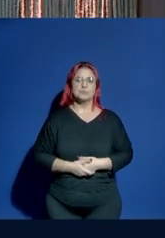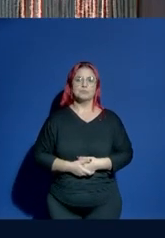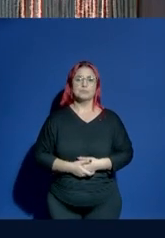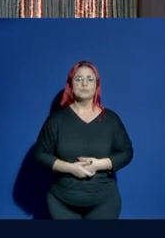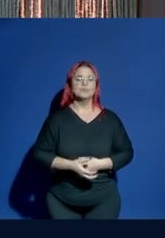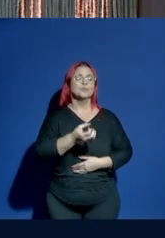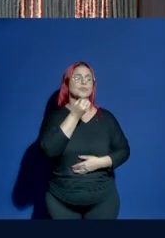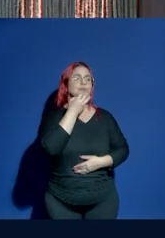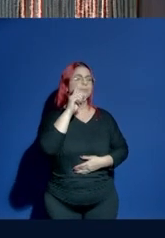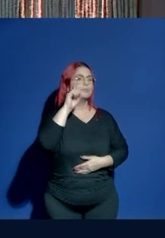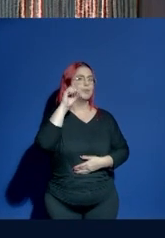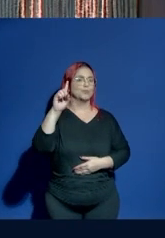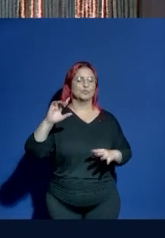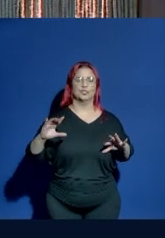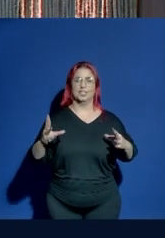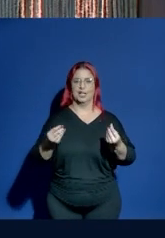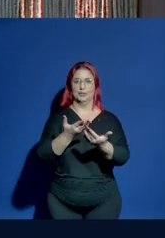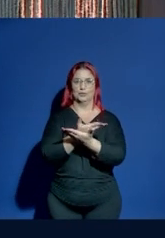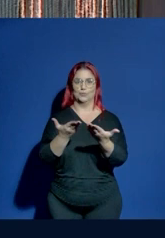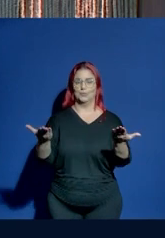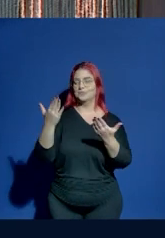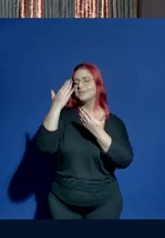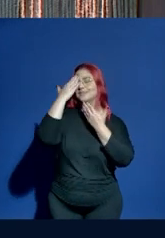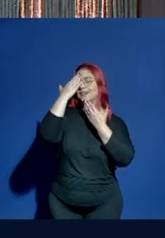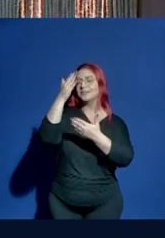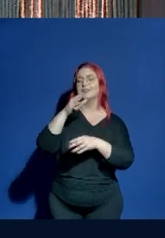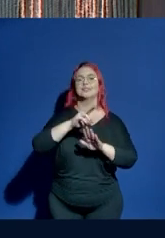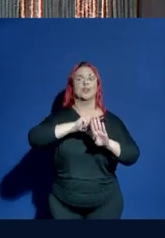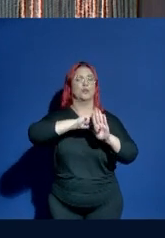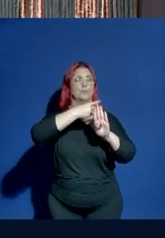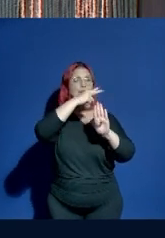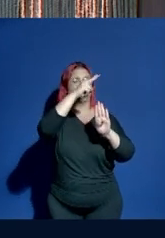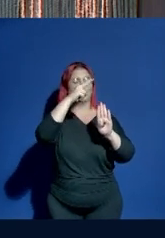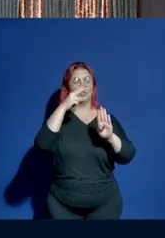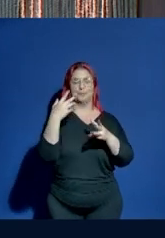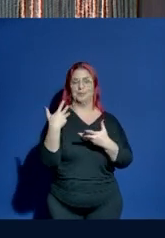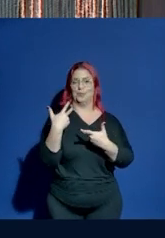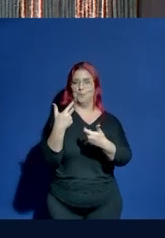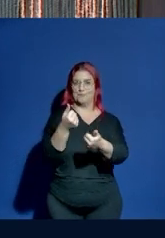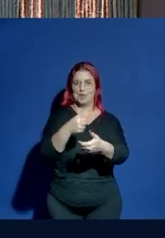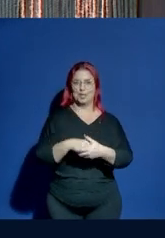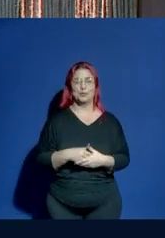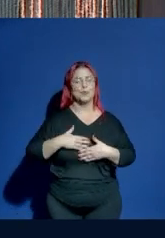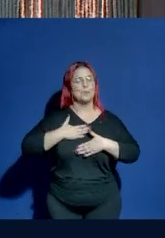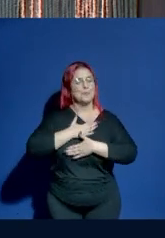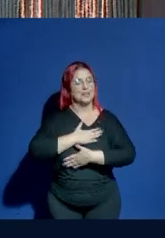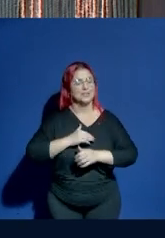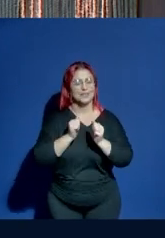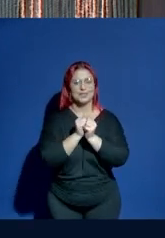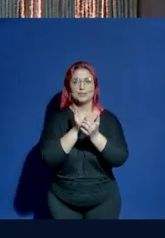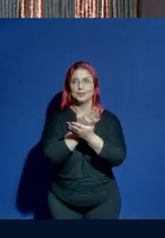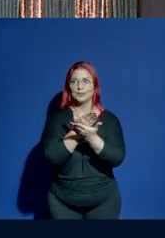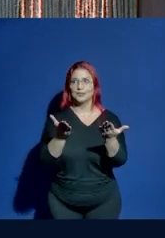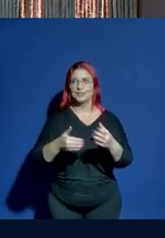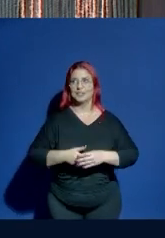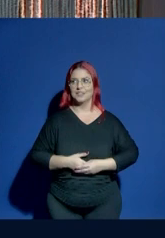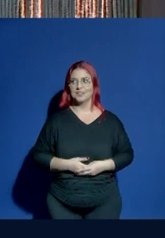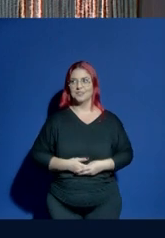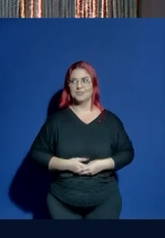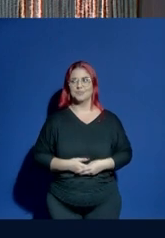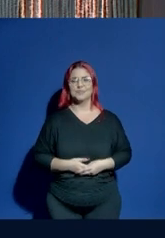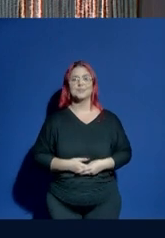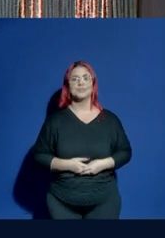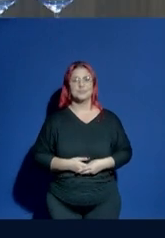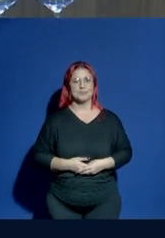Bom dia a todos. Queria agradecer ao BTG pelo convite. É um prazer estar aqui conversando com todos sobre esse tema que,